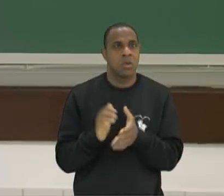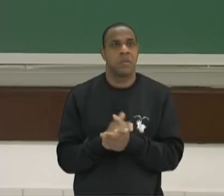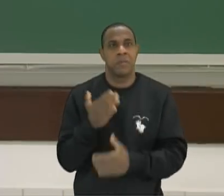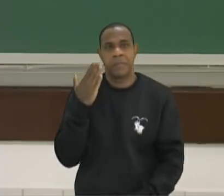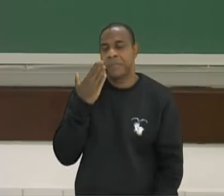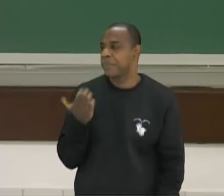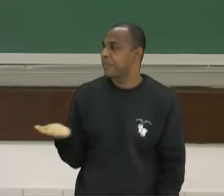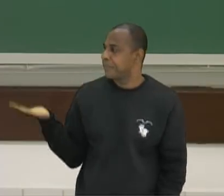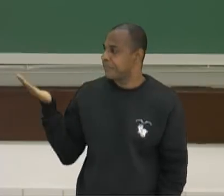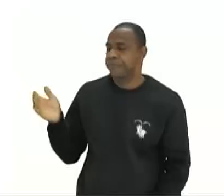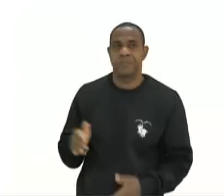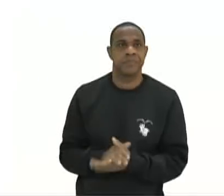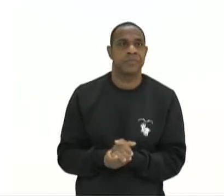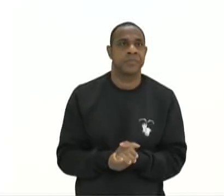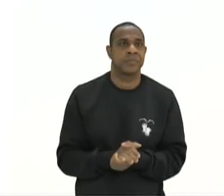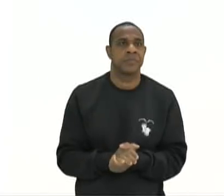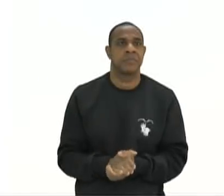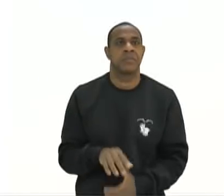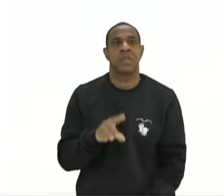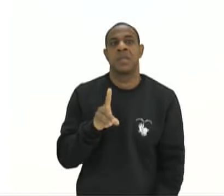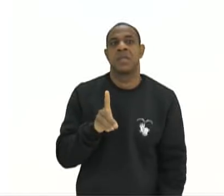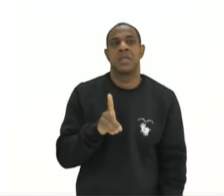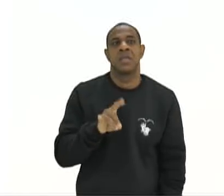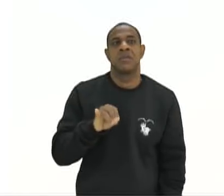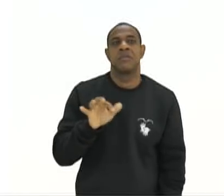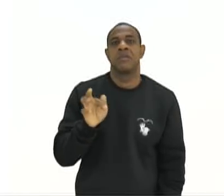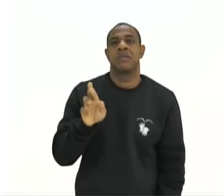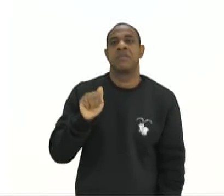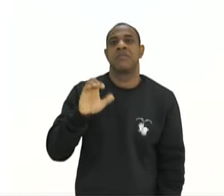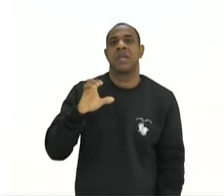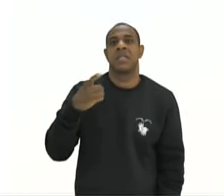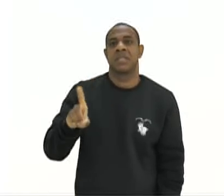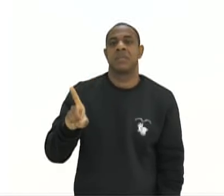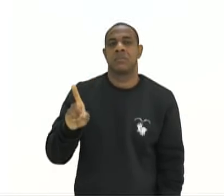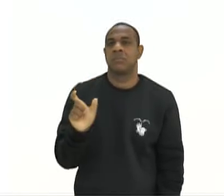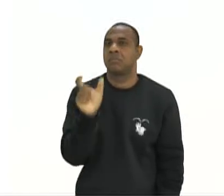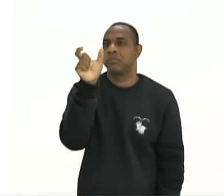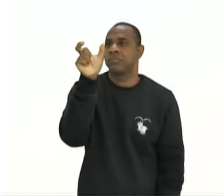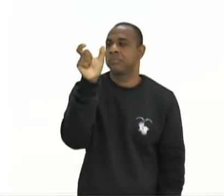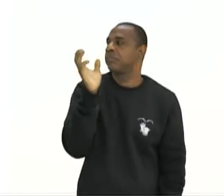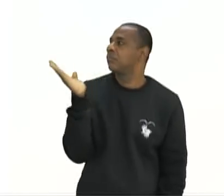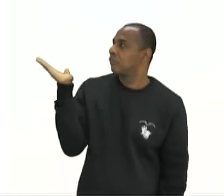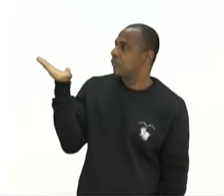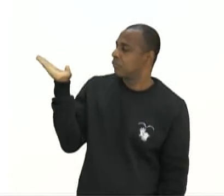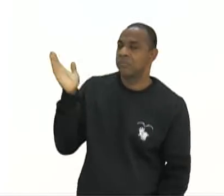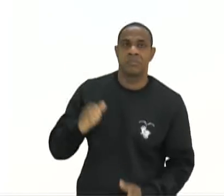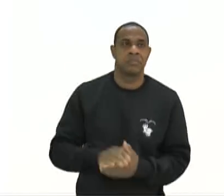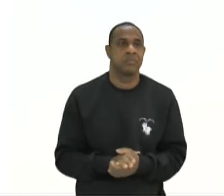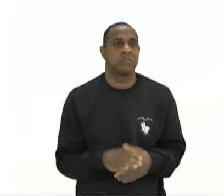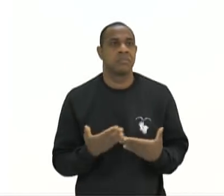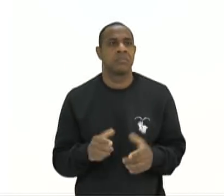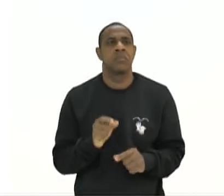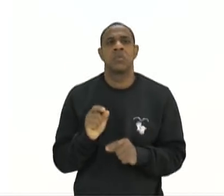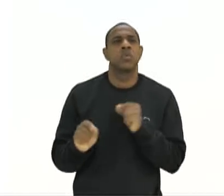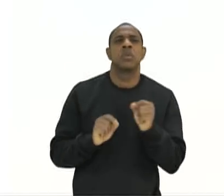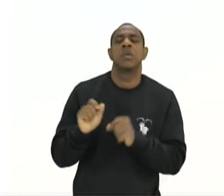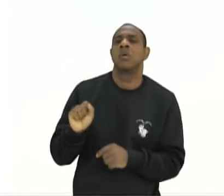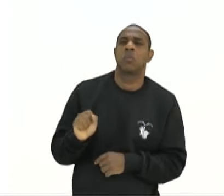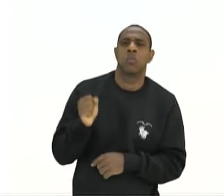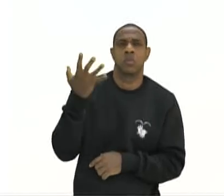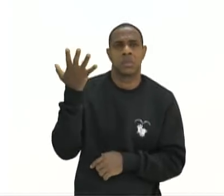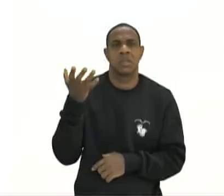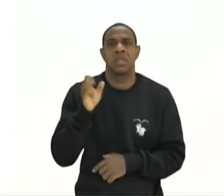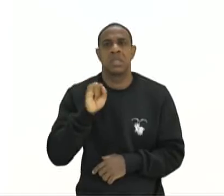nossa próxima tela, vamos ter um contexto que a gente chama de difração. Me acompanhe na tela. Mas o que acontece